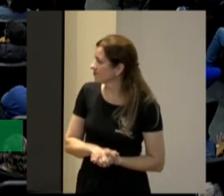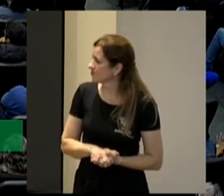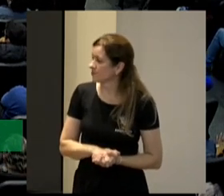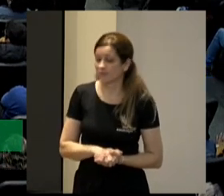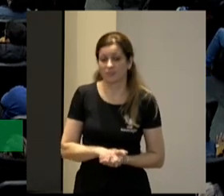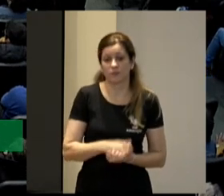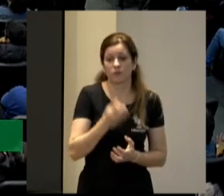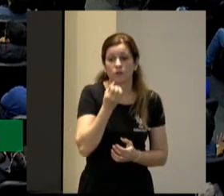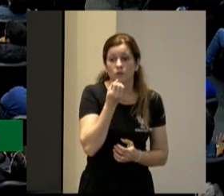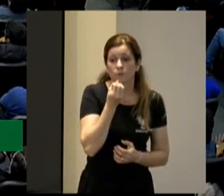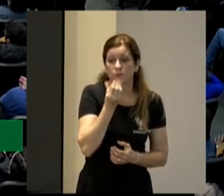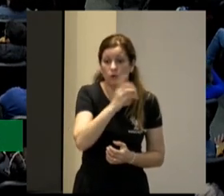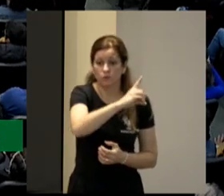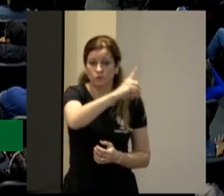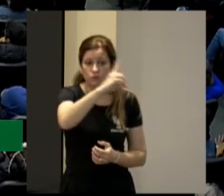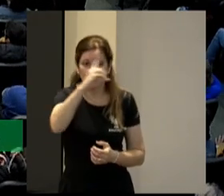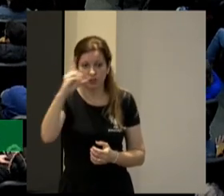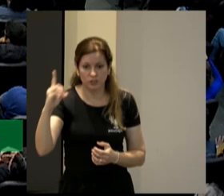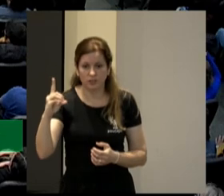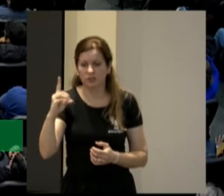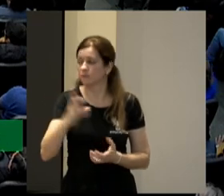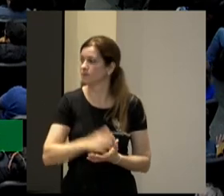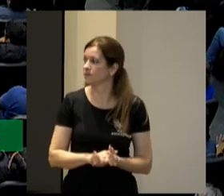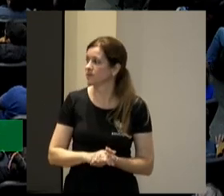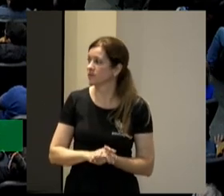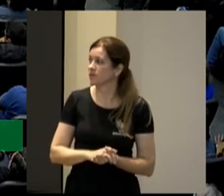Bom dia, vou fazer